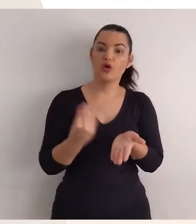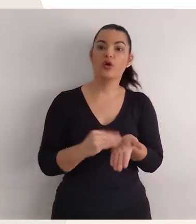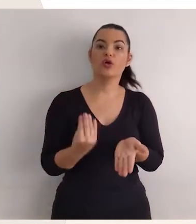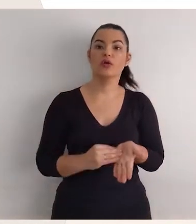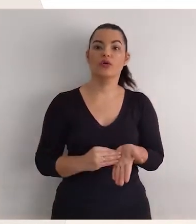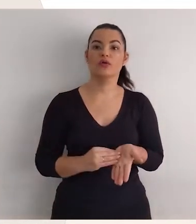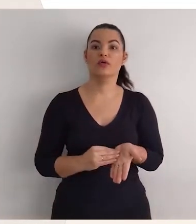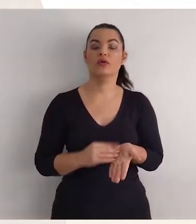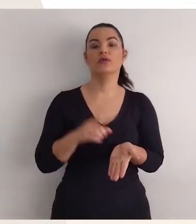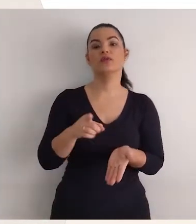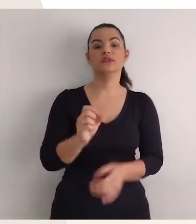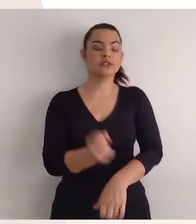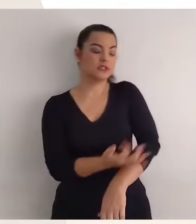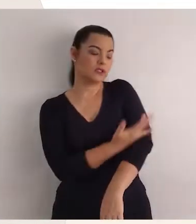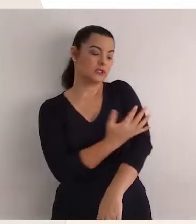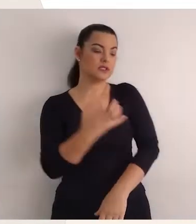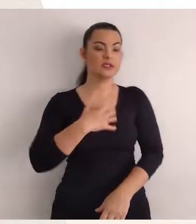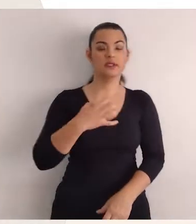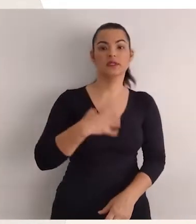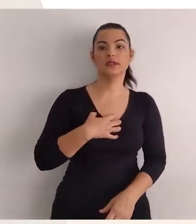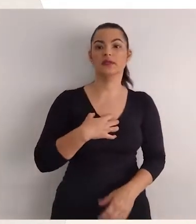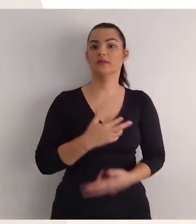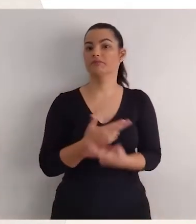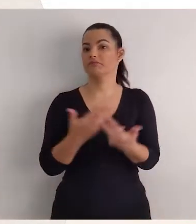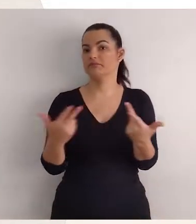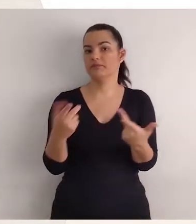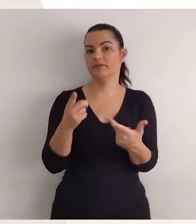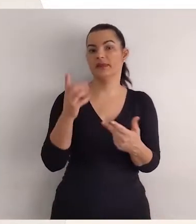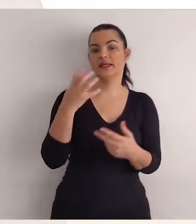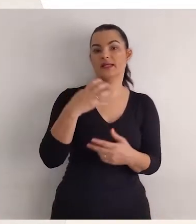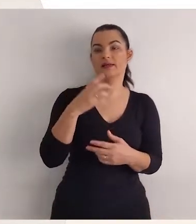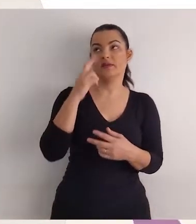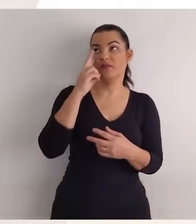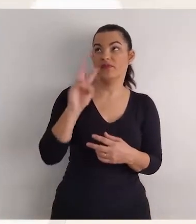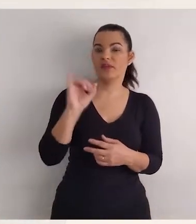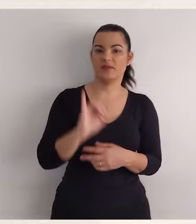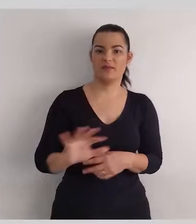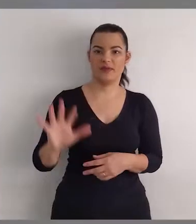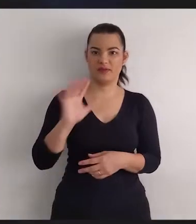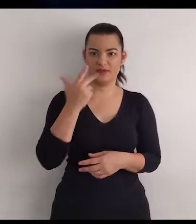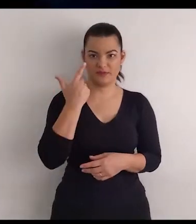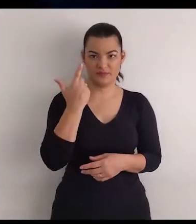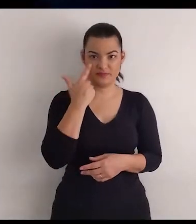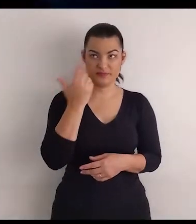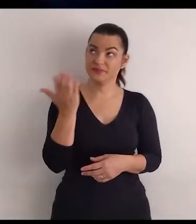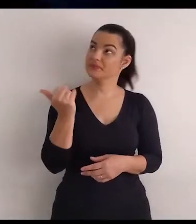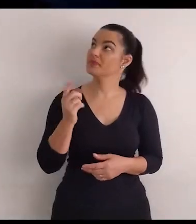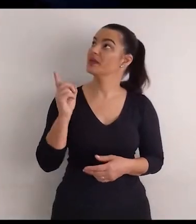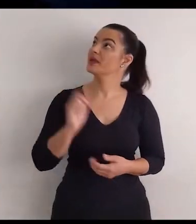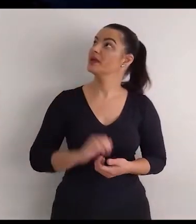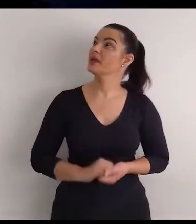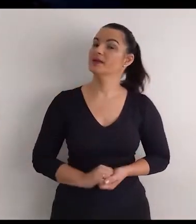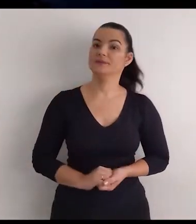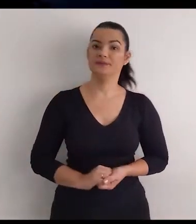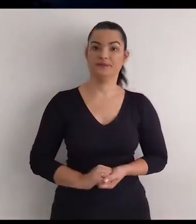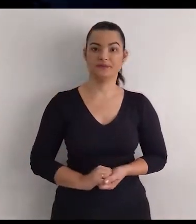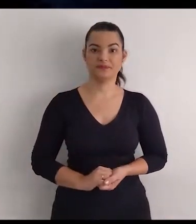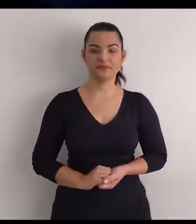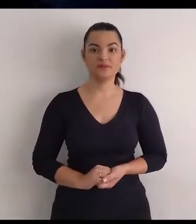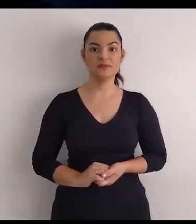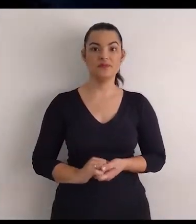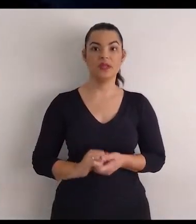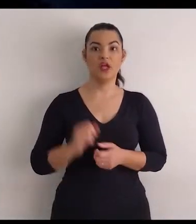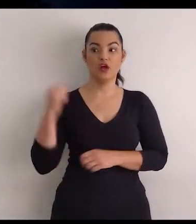ou emoções que você vai sentir ao ver essas imagens. Vamos começar. Uma noite